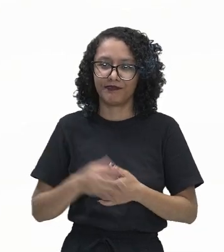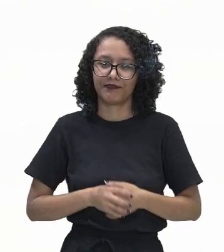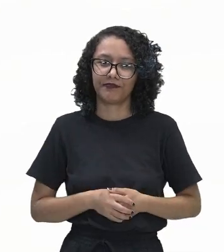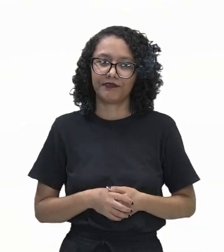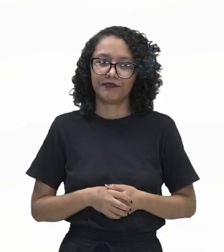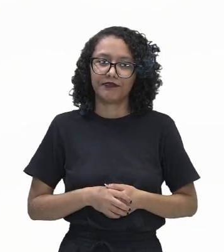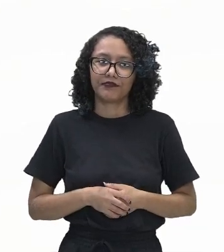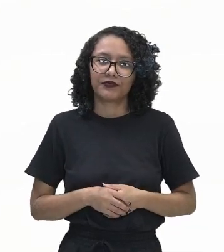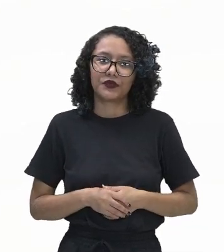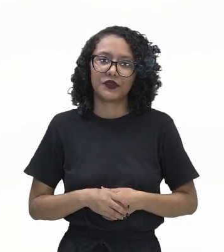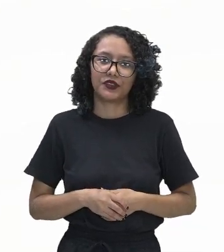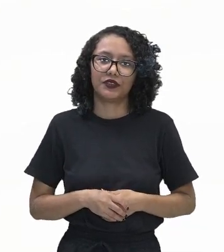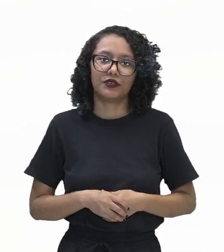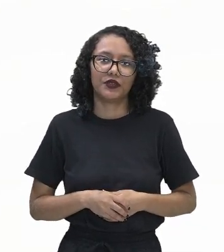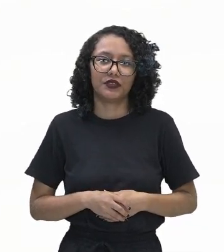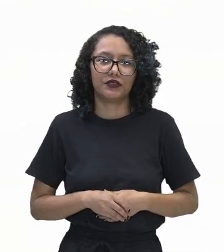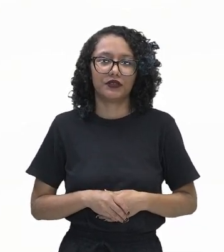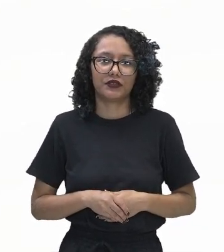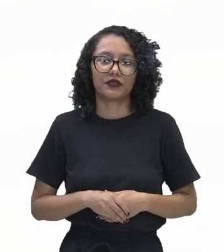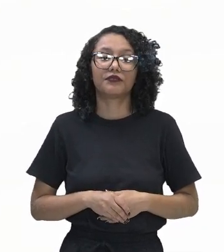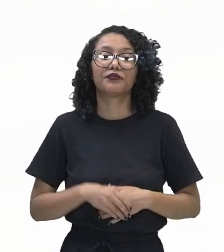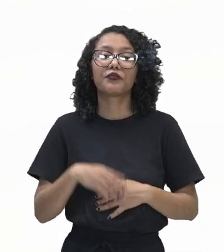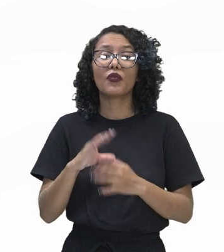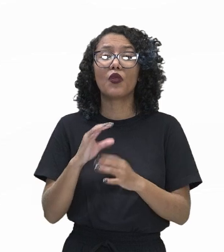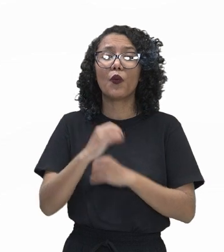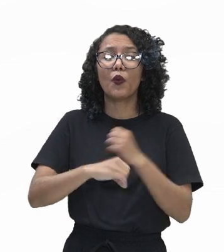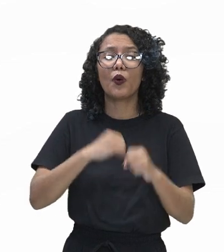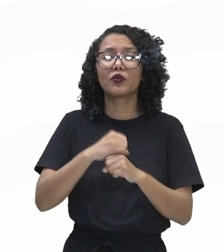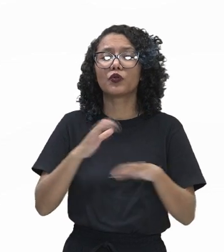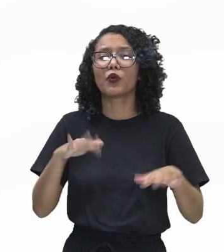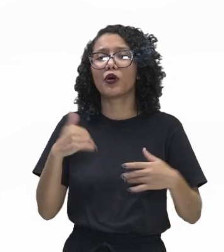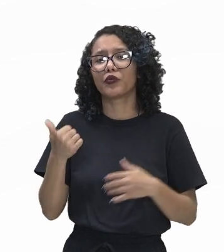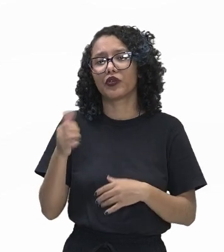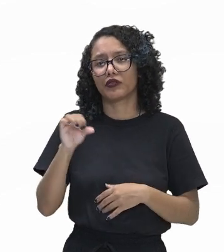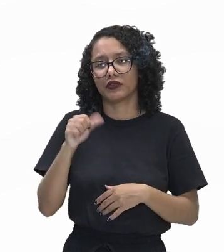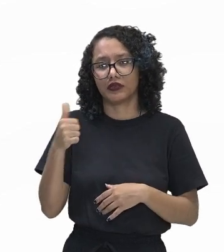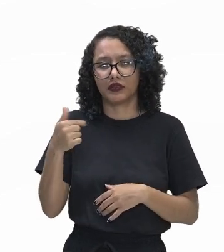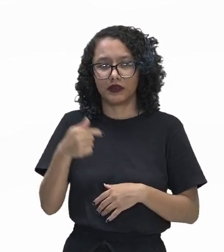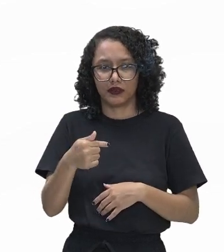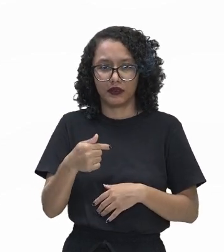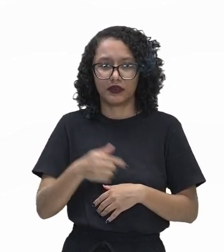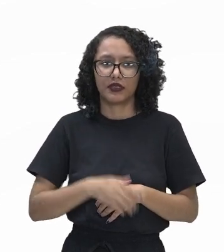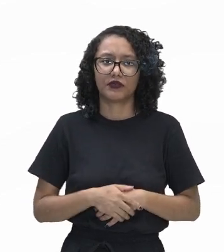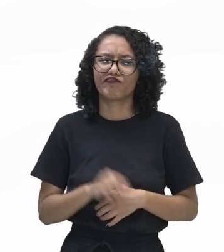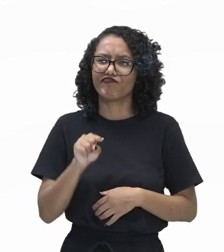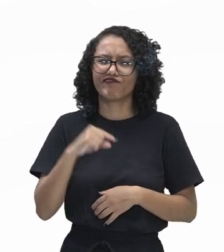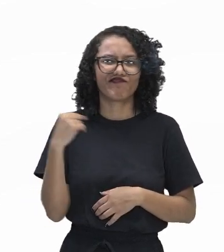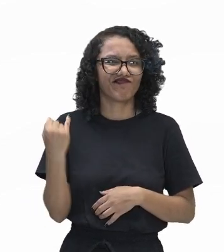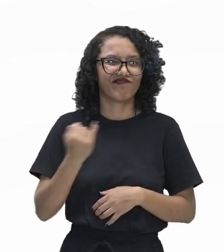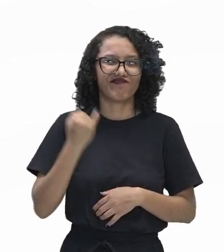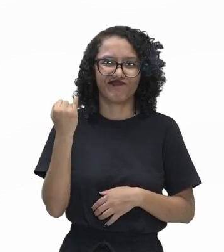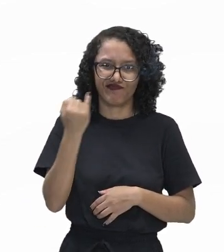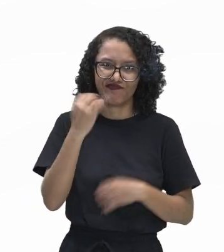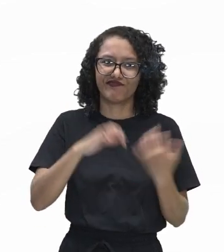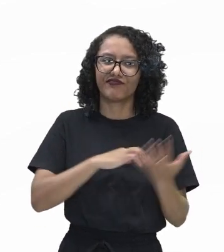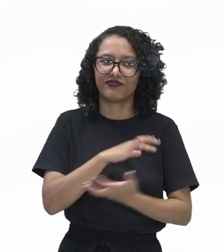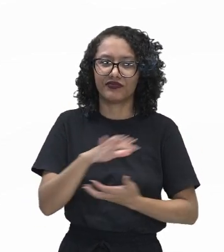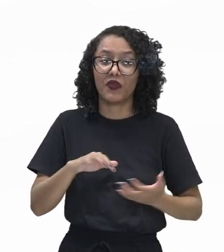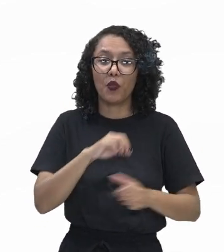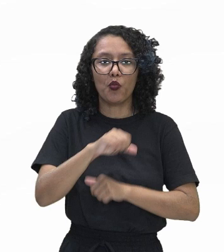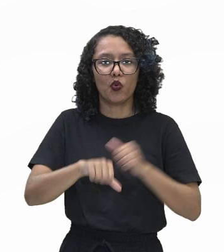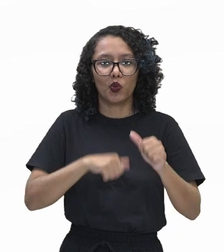A Revolução Russa ocorreu em 1917, ela foi um movimento crucial que transformou a